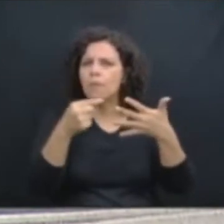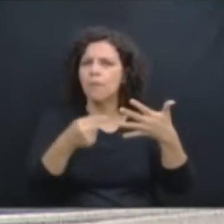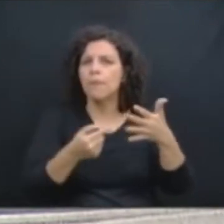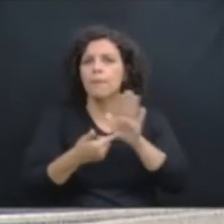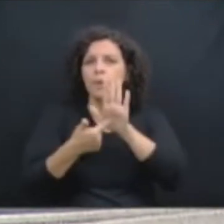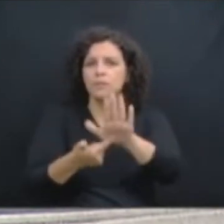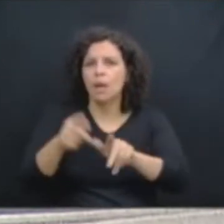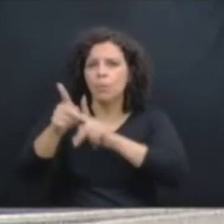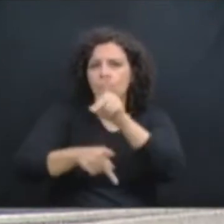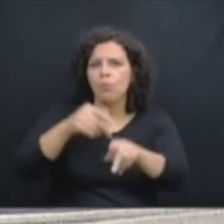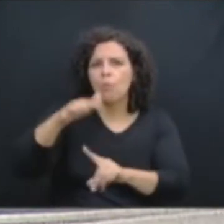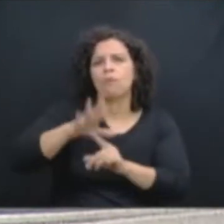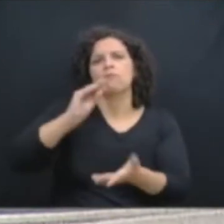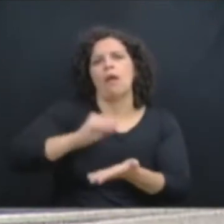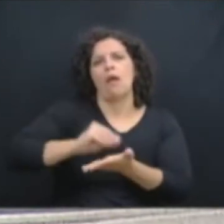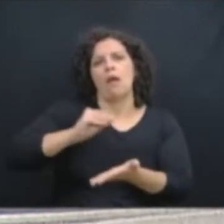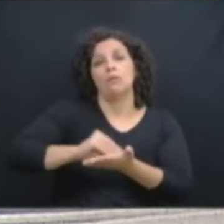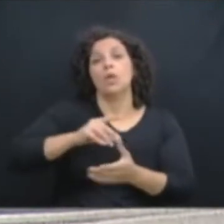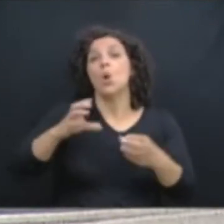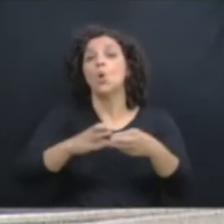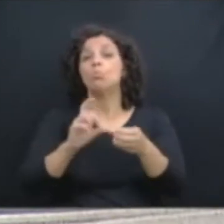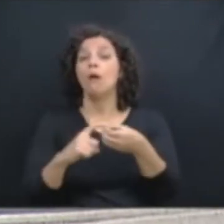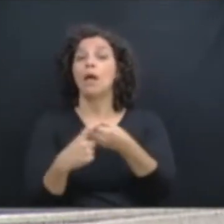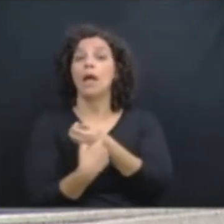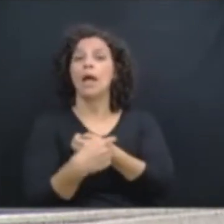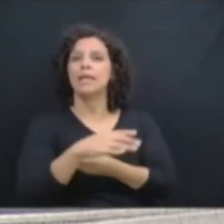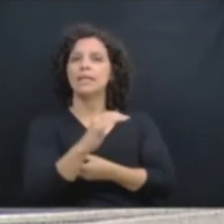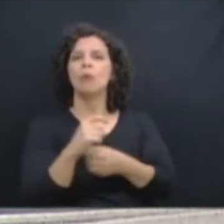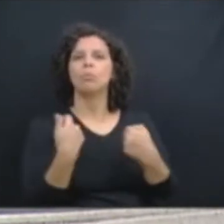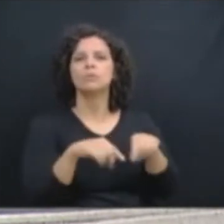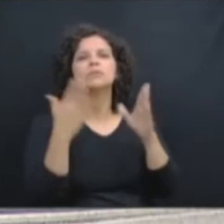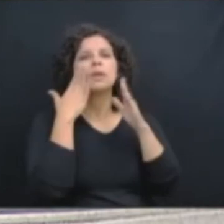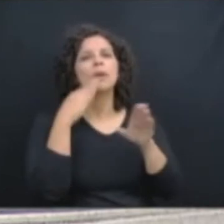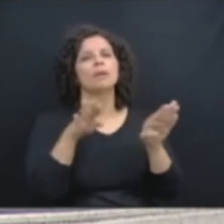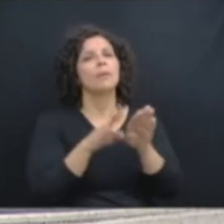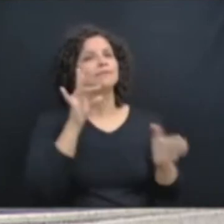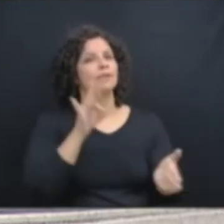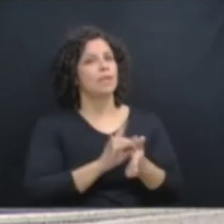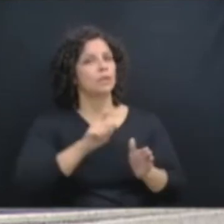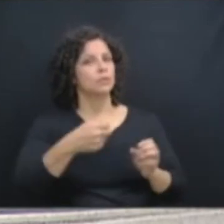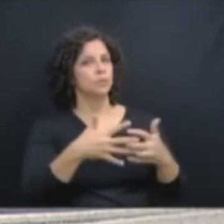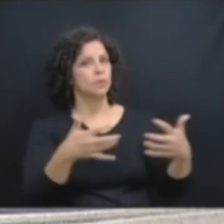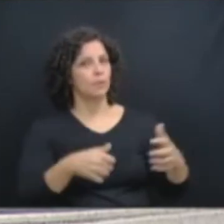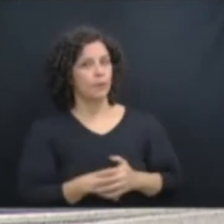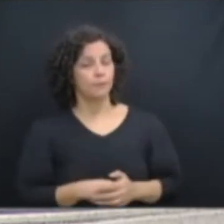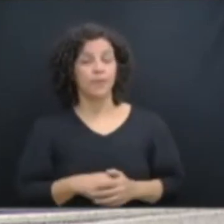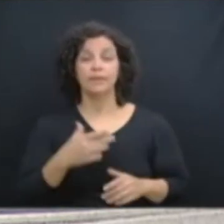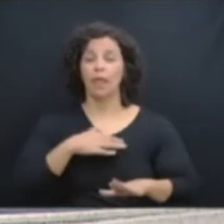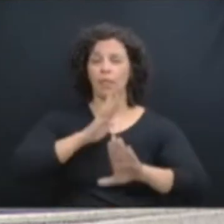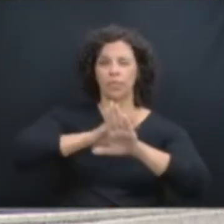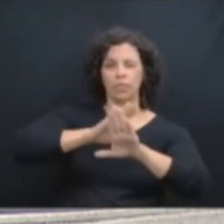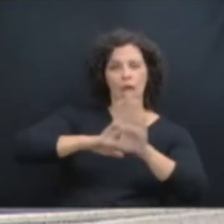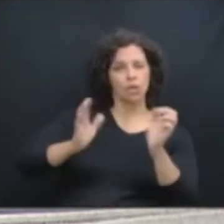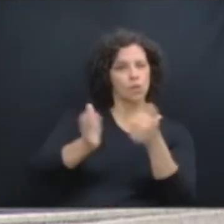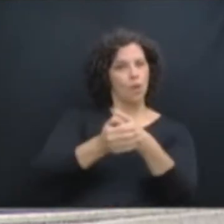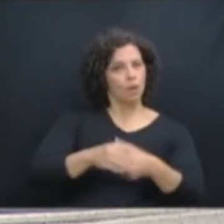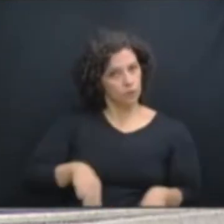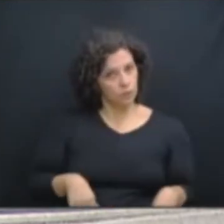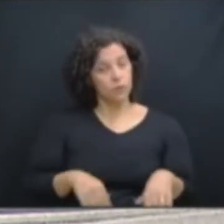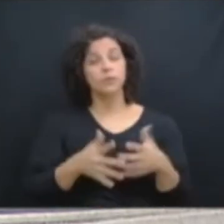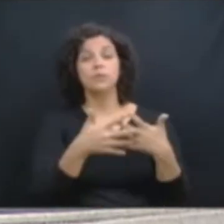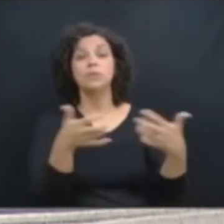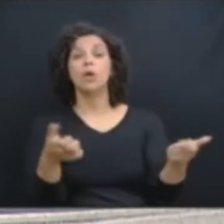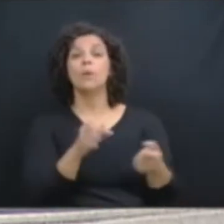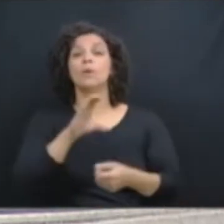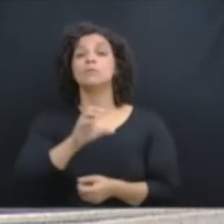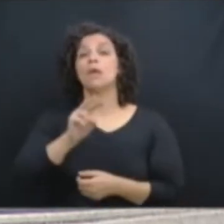Paraná precisa saber, que seus acionistas precisam saber. Há essa possível omissão e ela vai ser